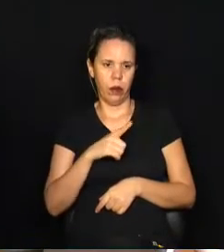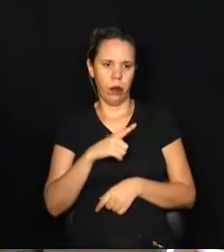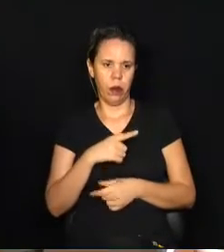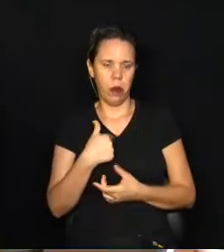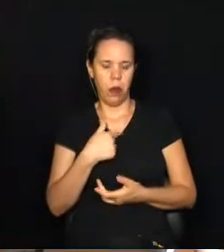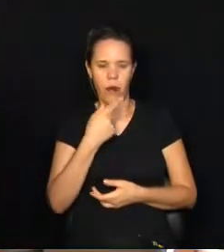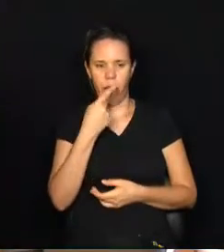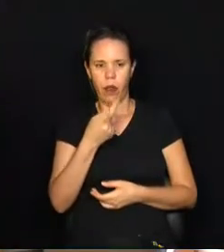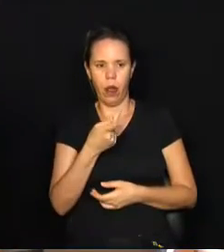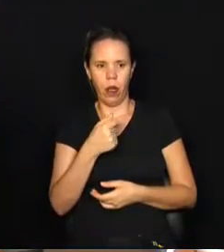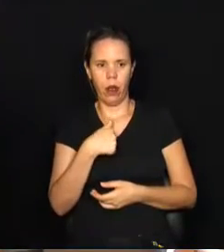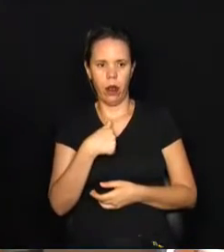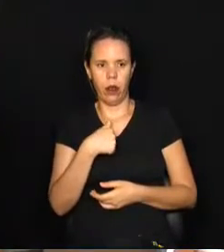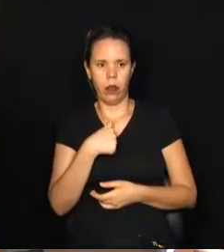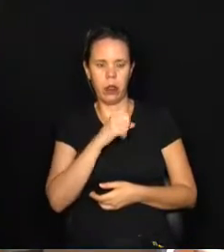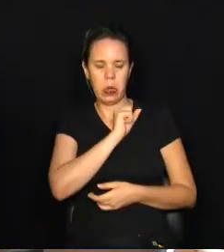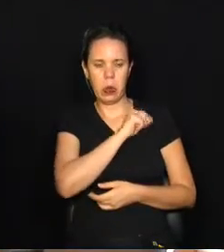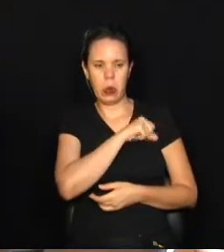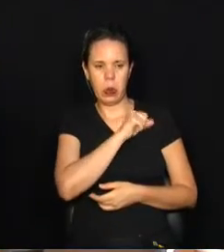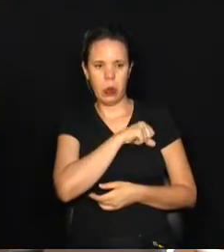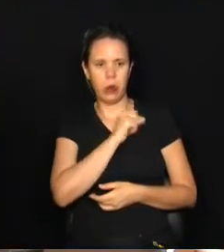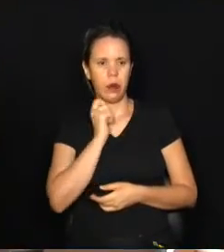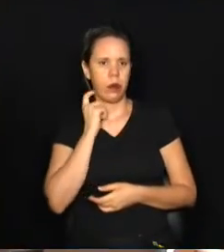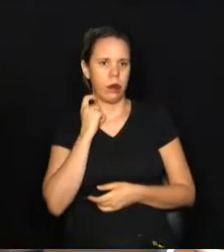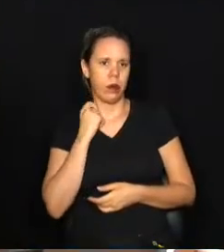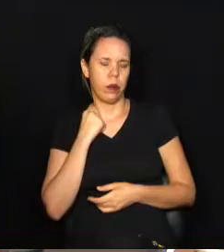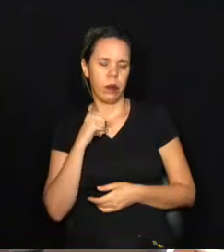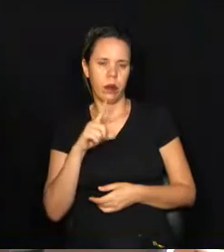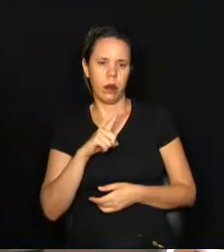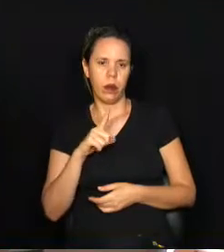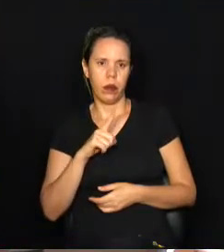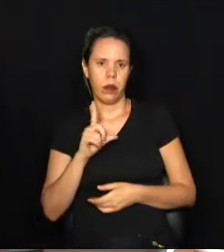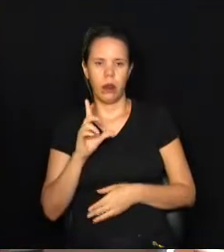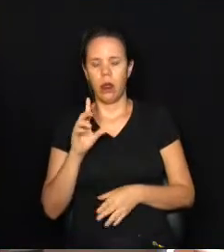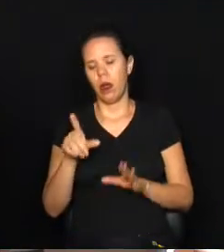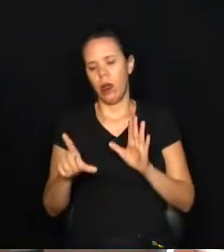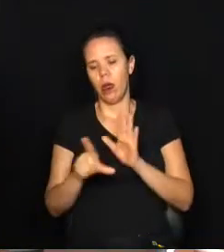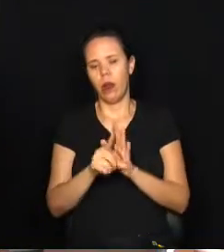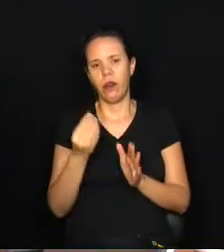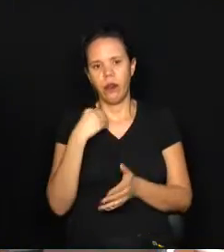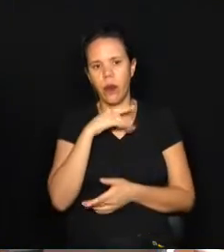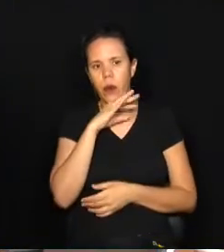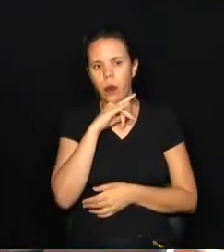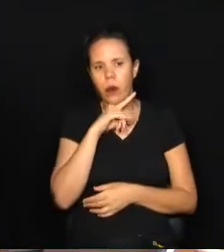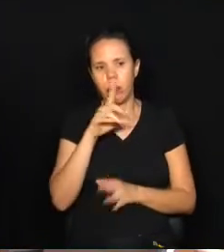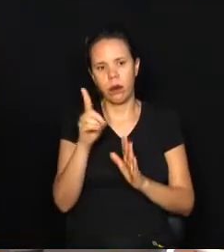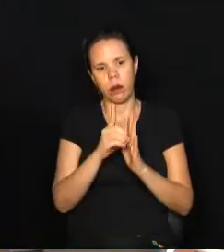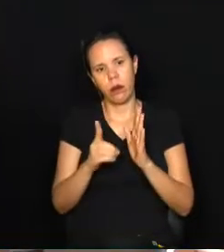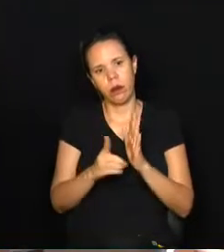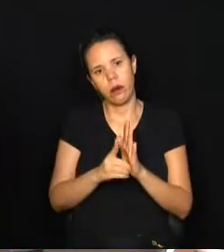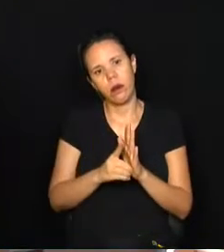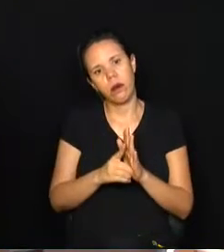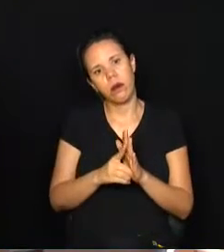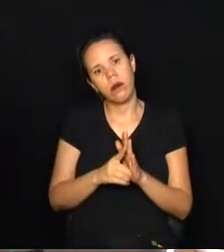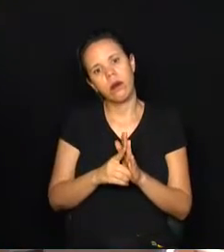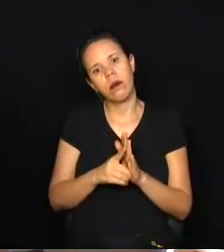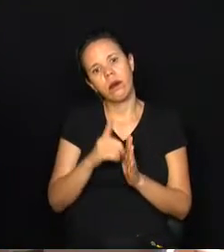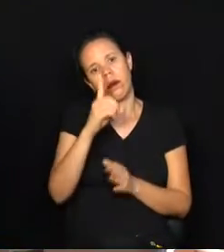diria nem medo, eu diria a maldade apoiada por leis frágeis, por decretos de